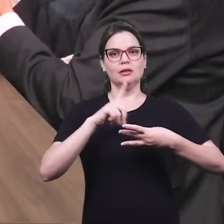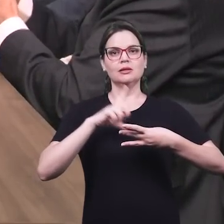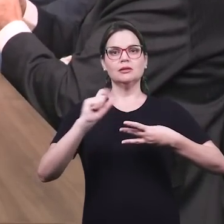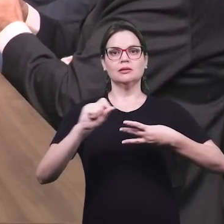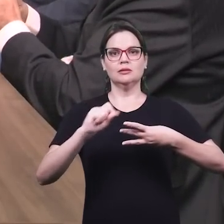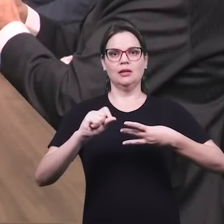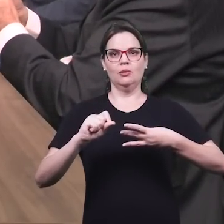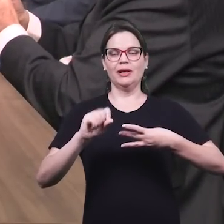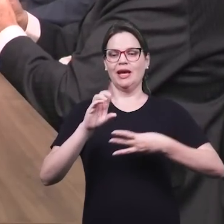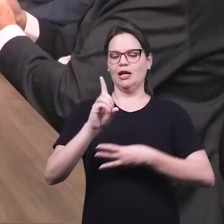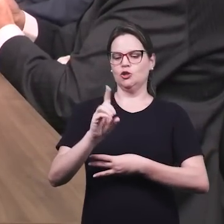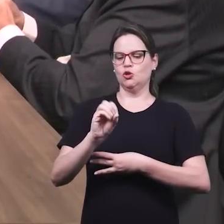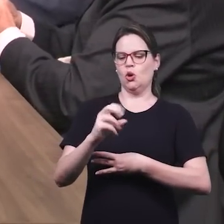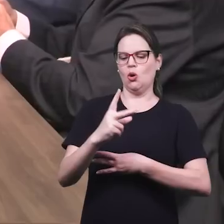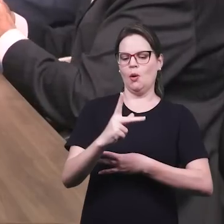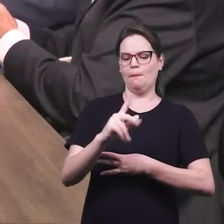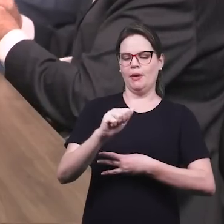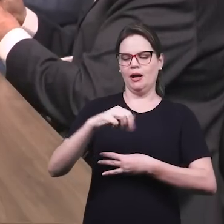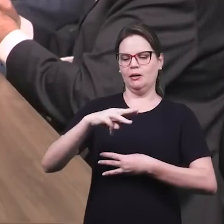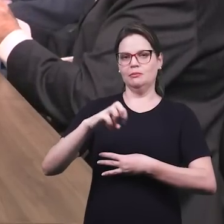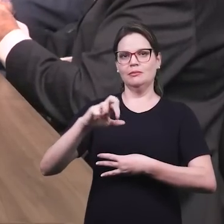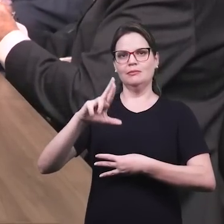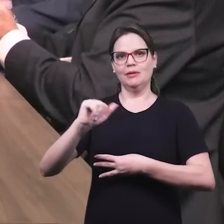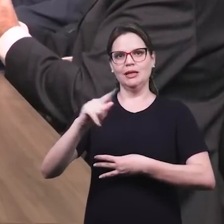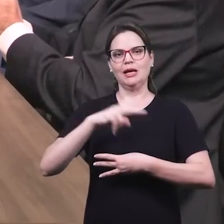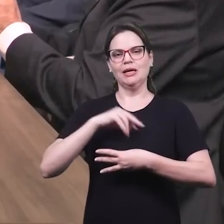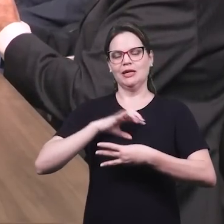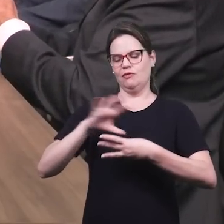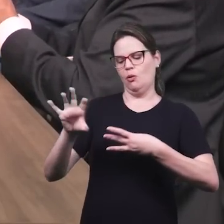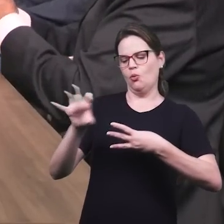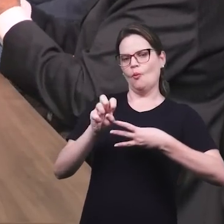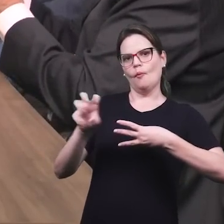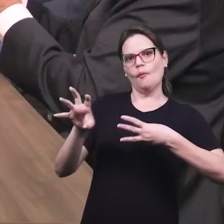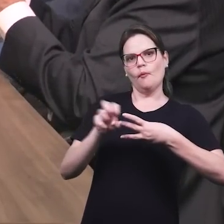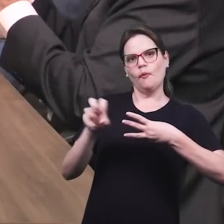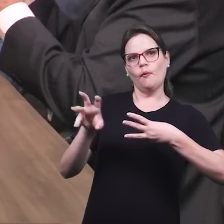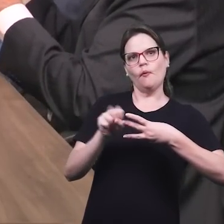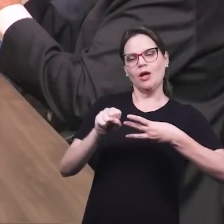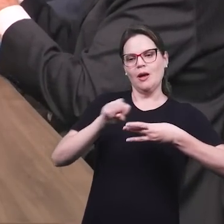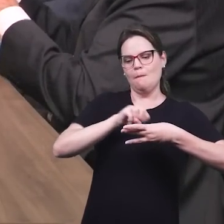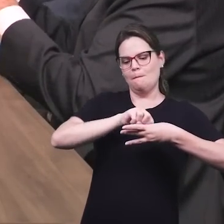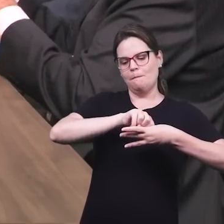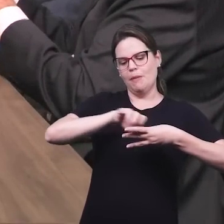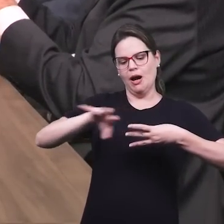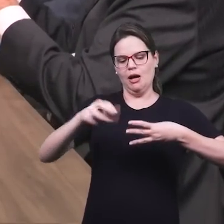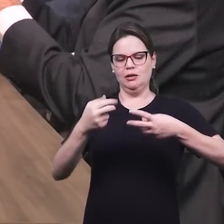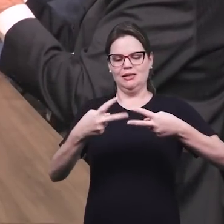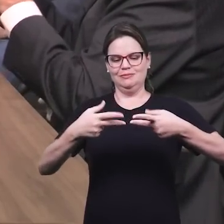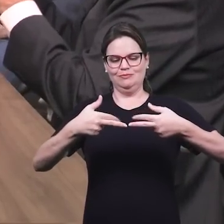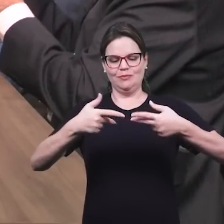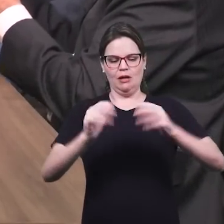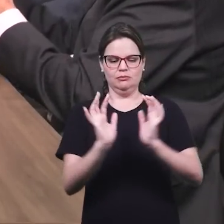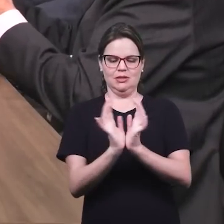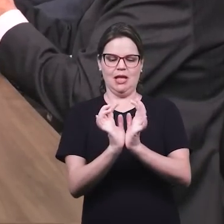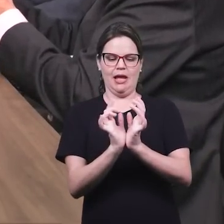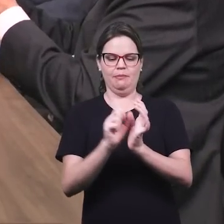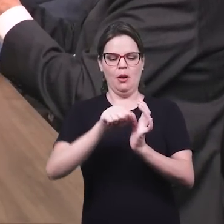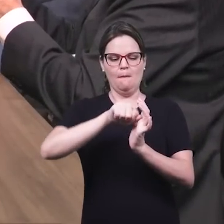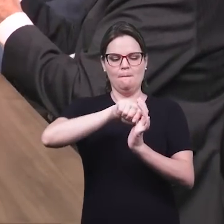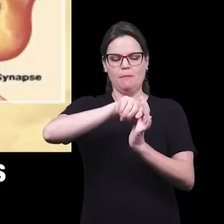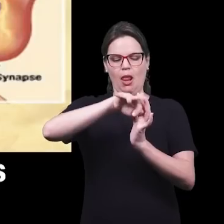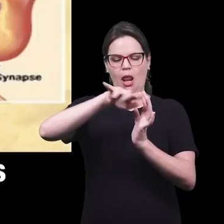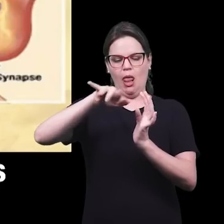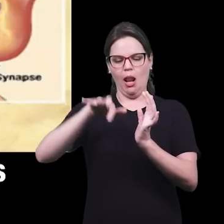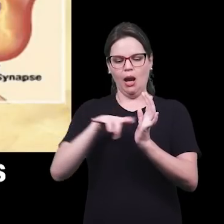deles é a dopamina, que vão estimular o cérebro, libera na corrente sanguínea vários